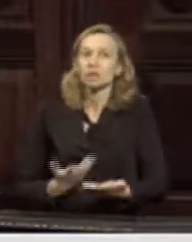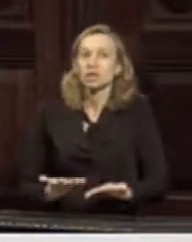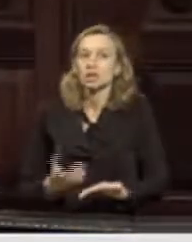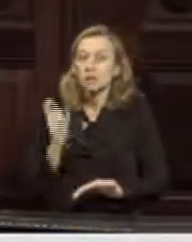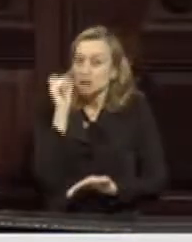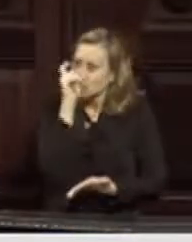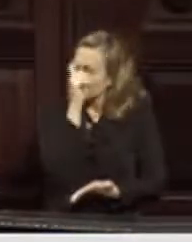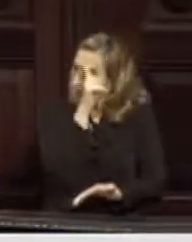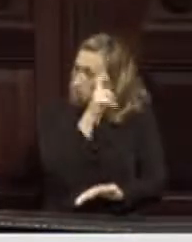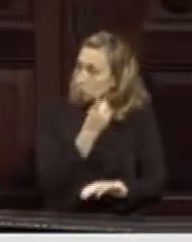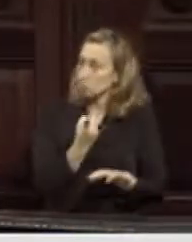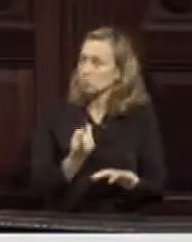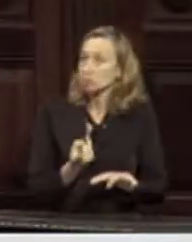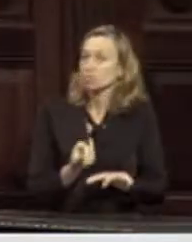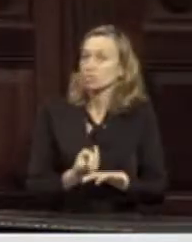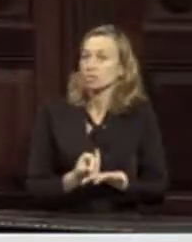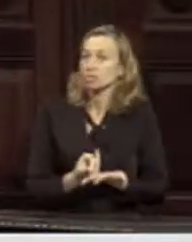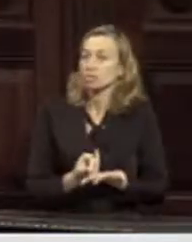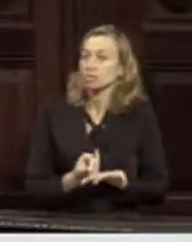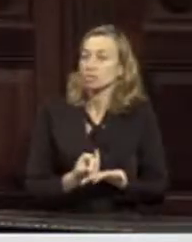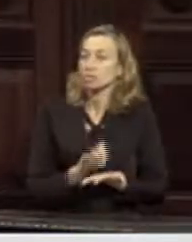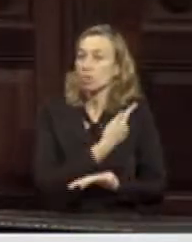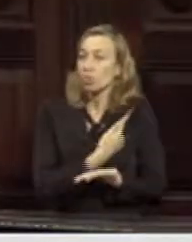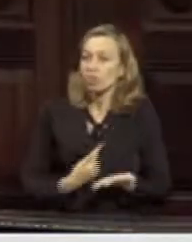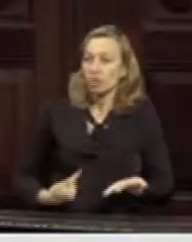Poder Legislativo. O governo